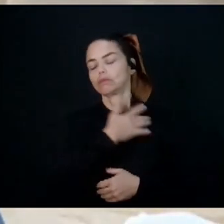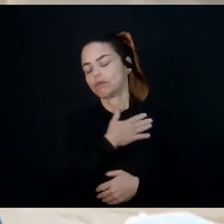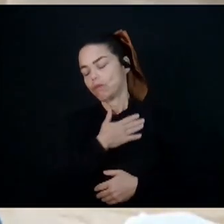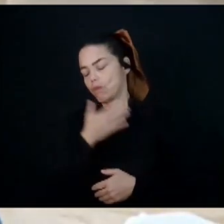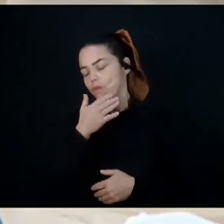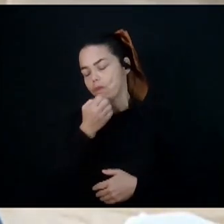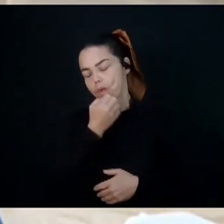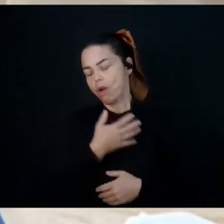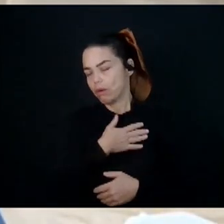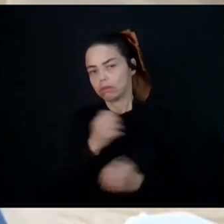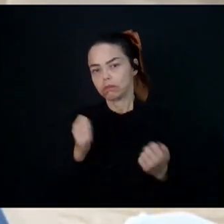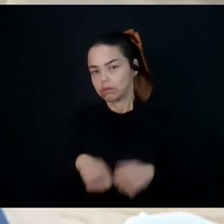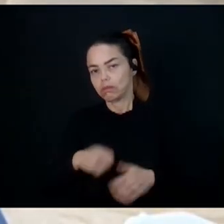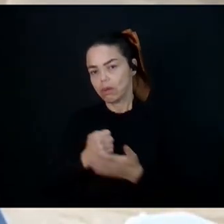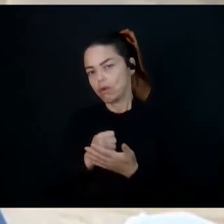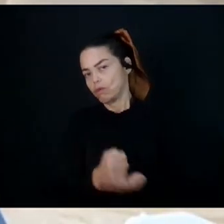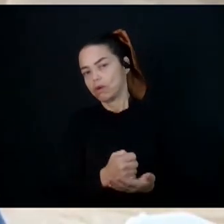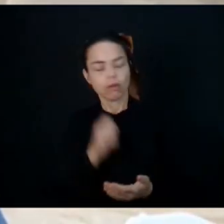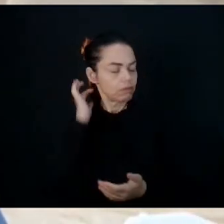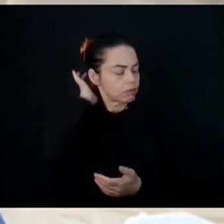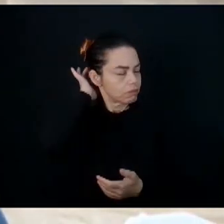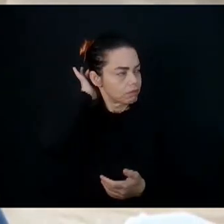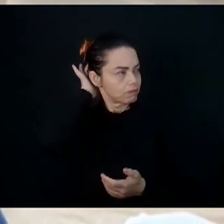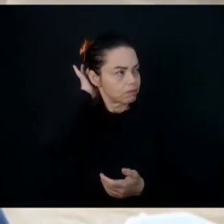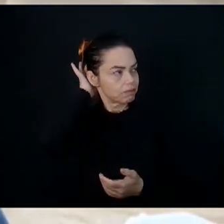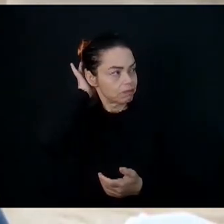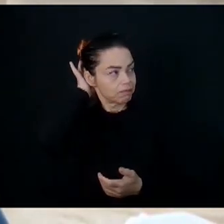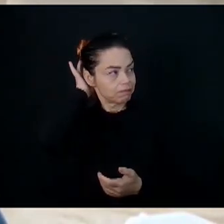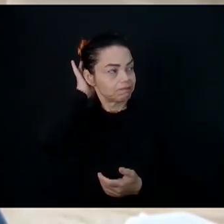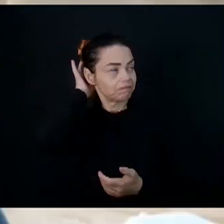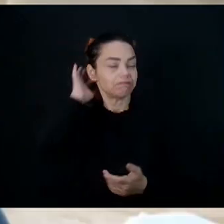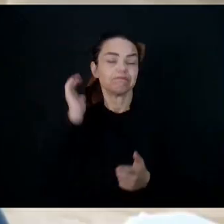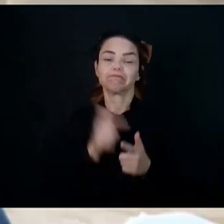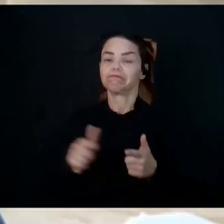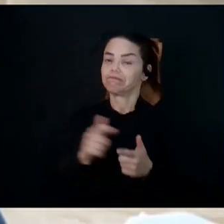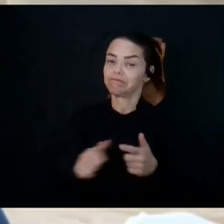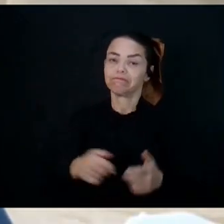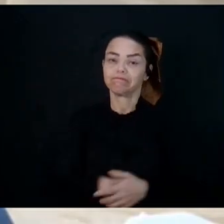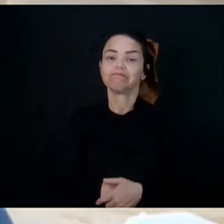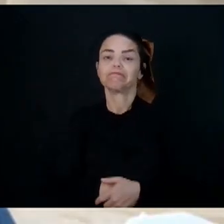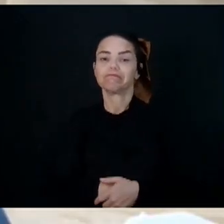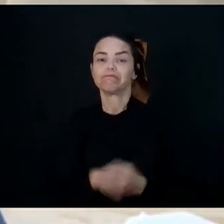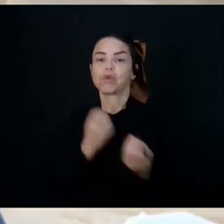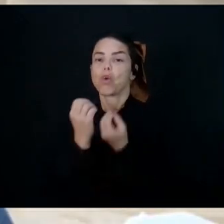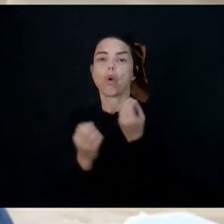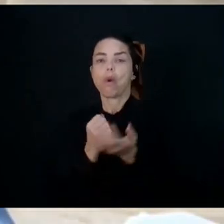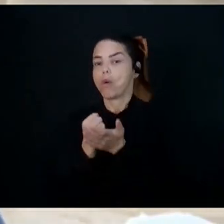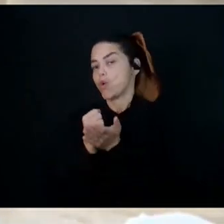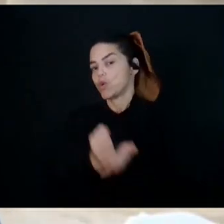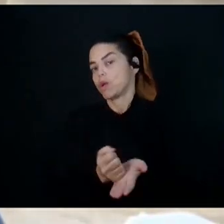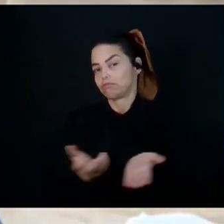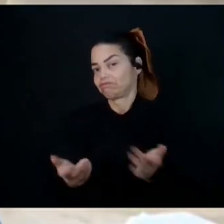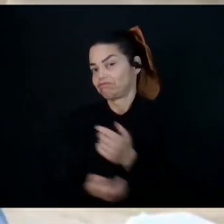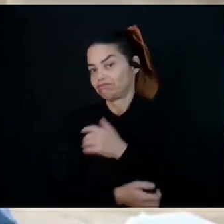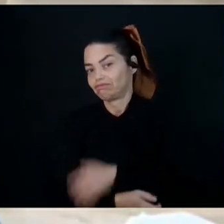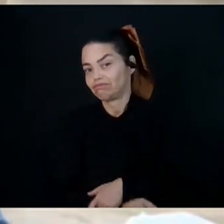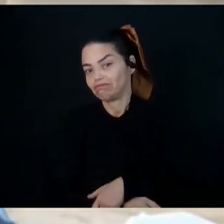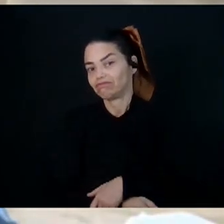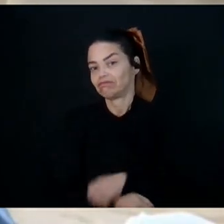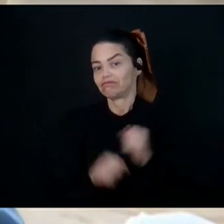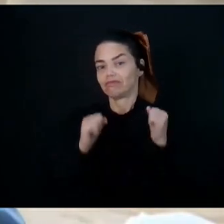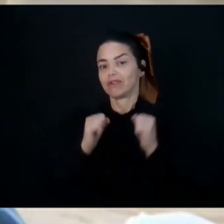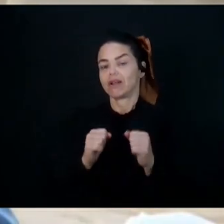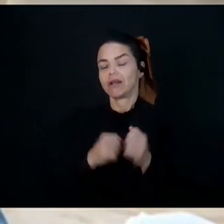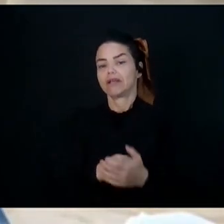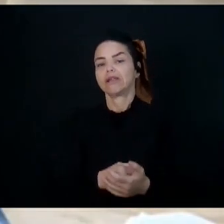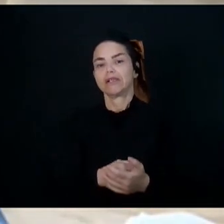posso fazer o bem. Mas a questão é o como, né? Então, é o poder, eu acho que